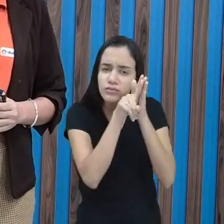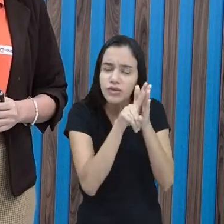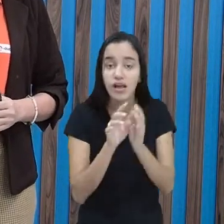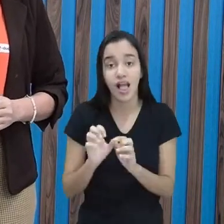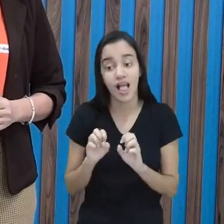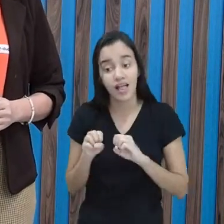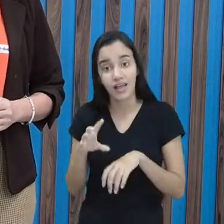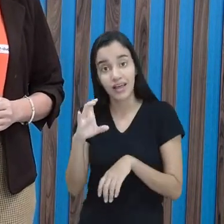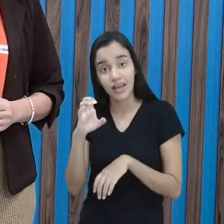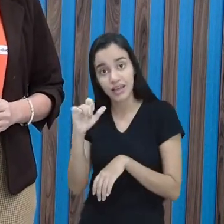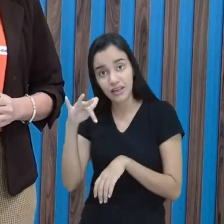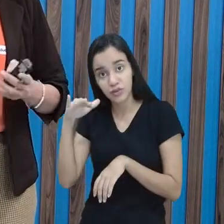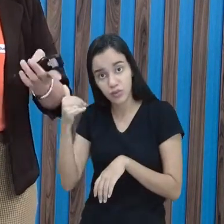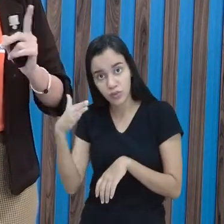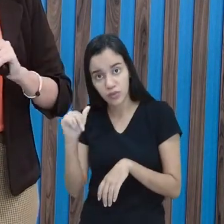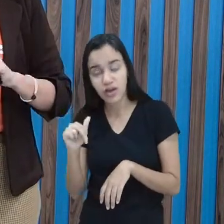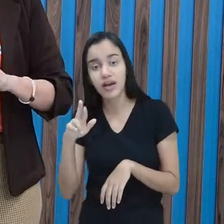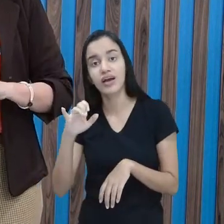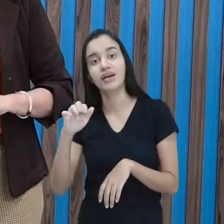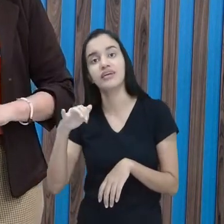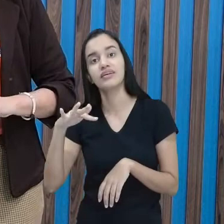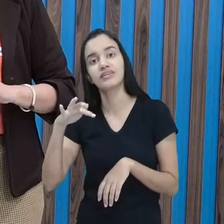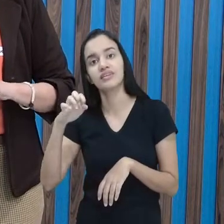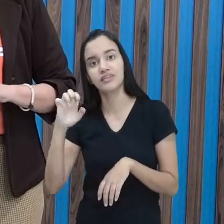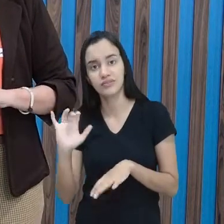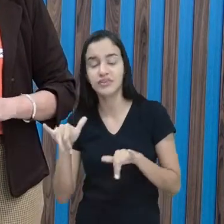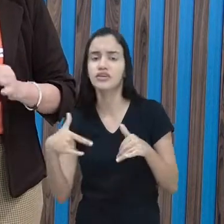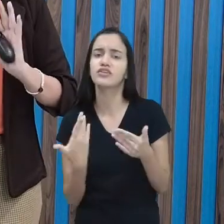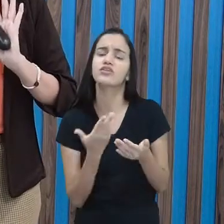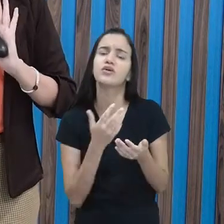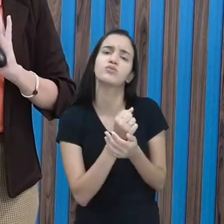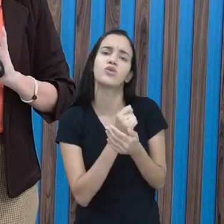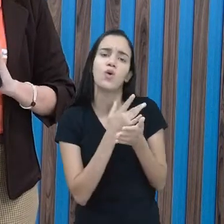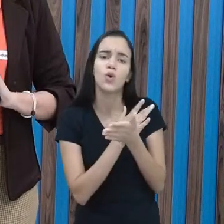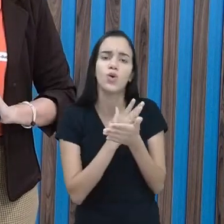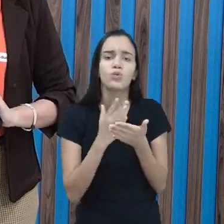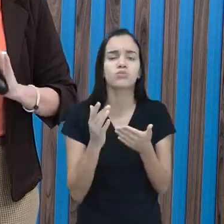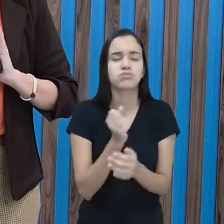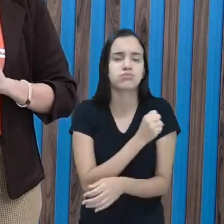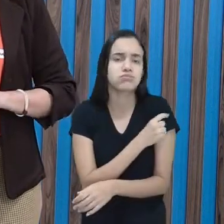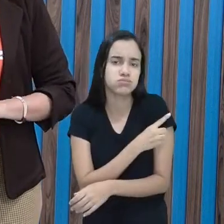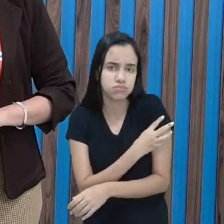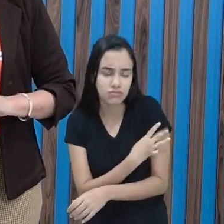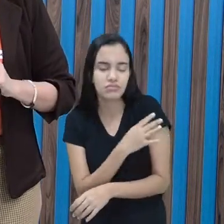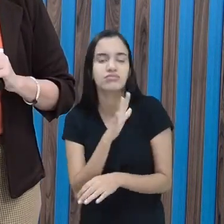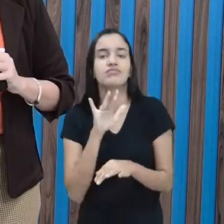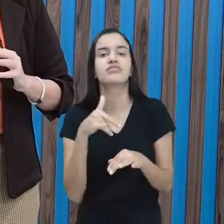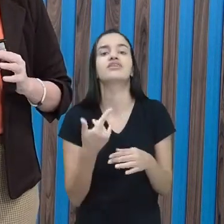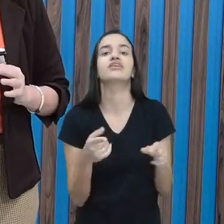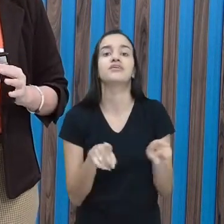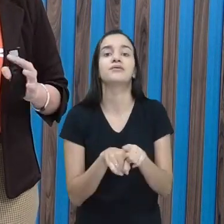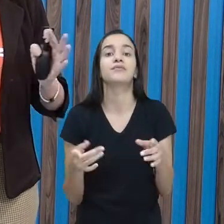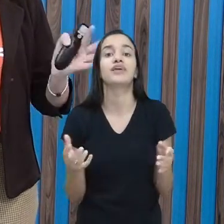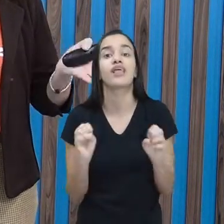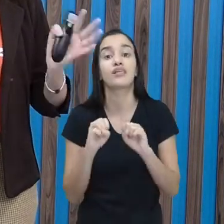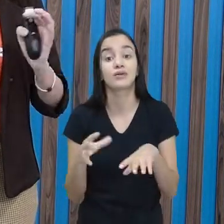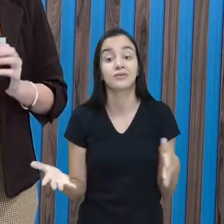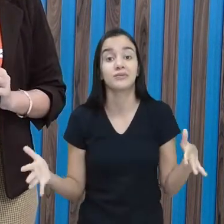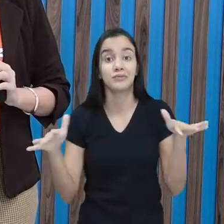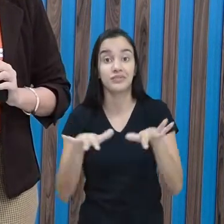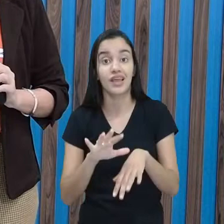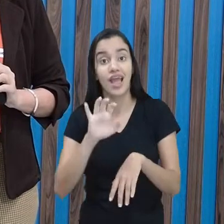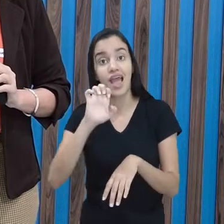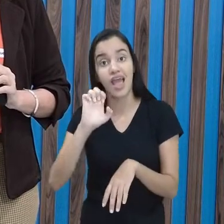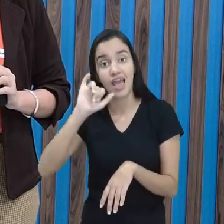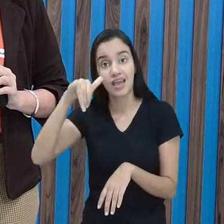Recife. Por lá você encontra aulas dos anos iniciais, finais, educação infantil, educação inclusiva, já tem um monte de